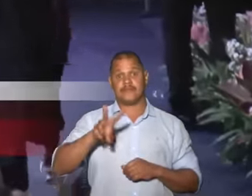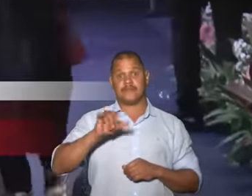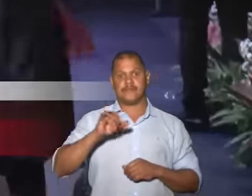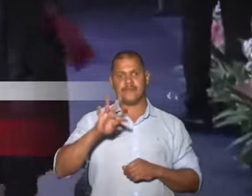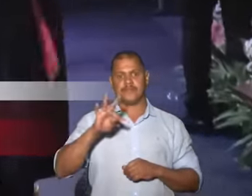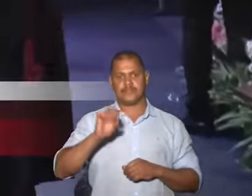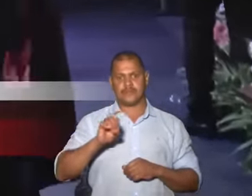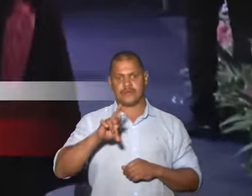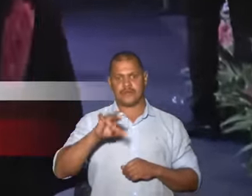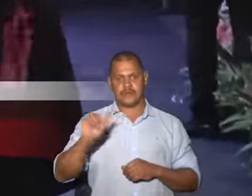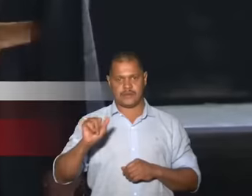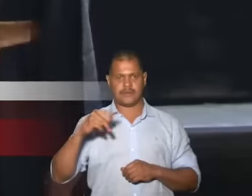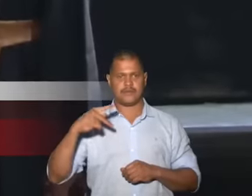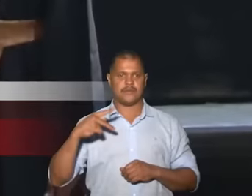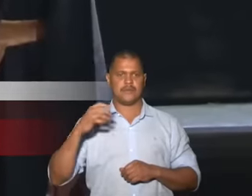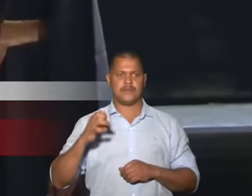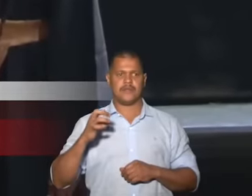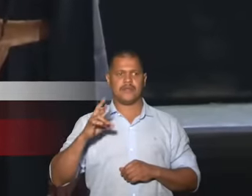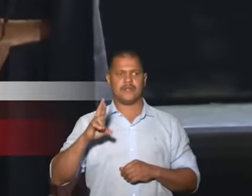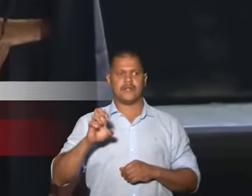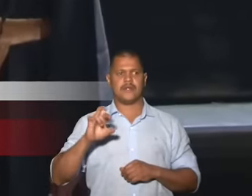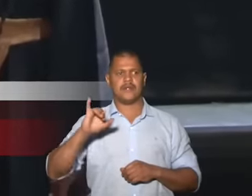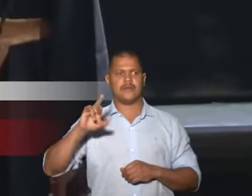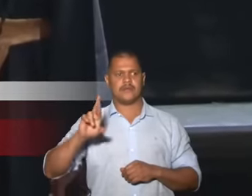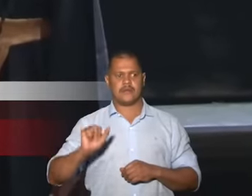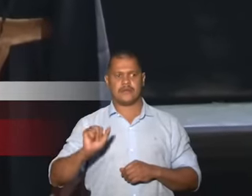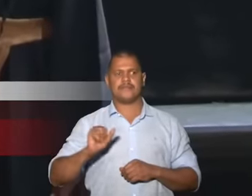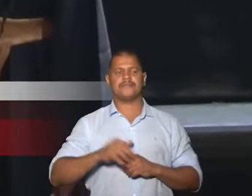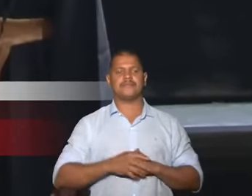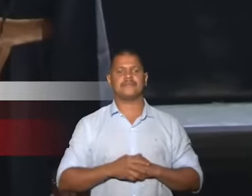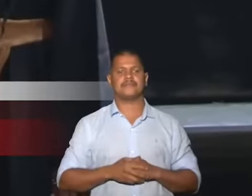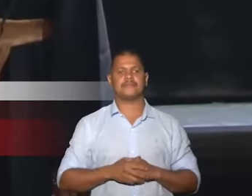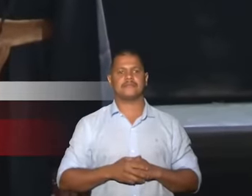Vitória Pereira Lopes.